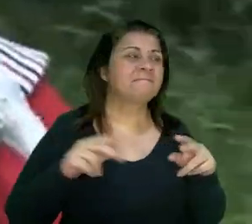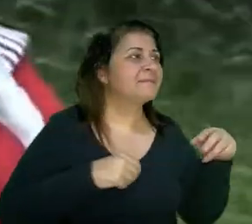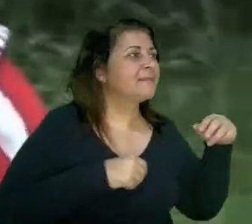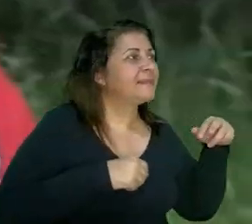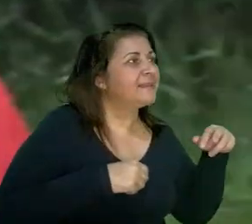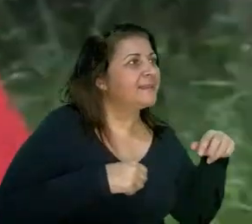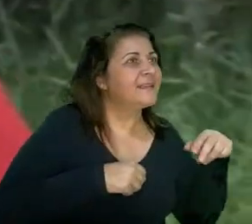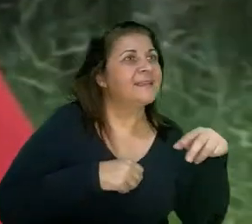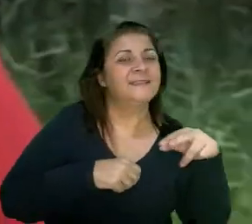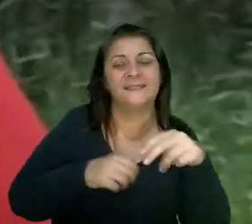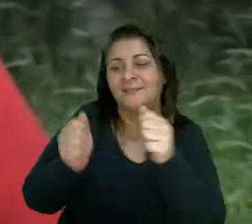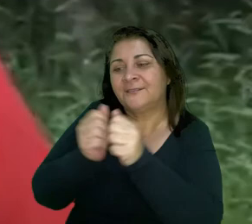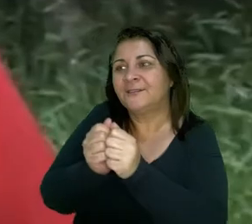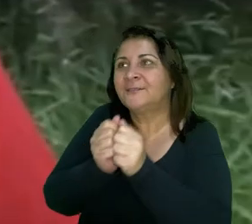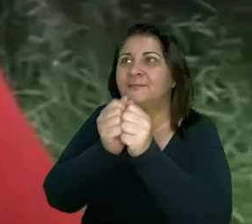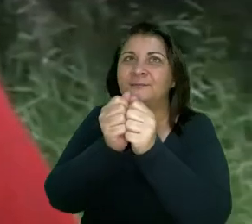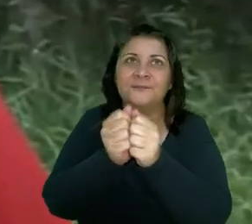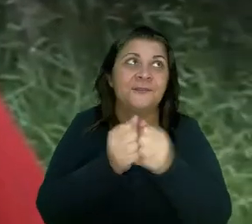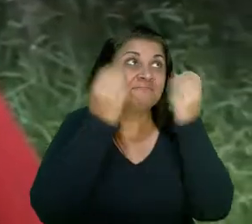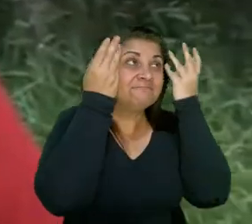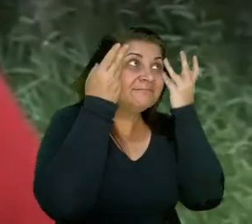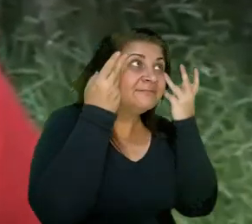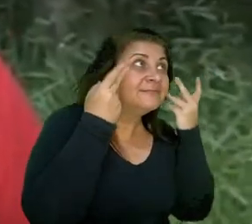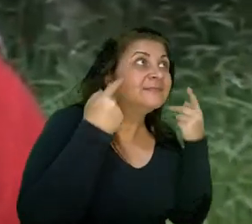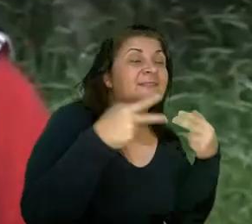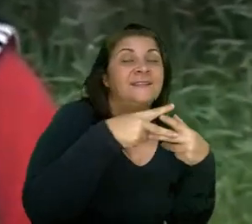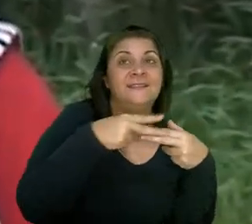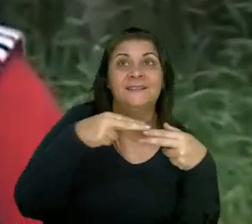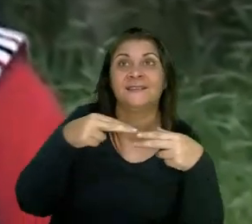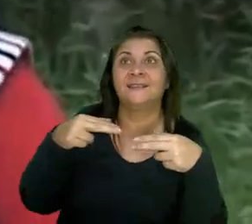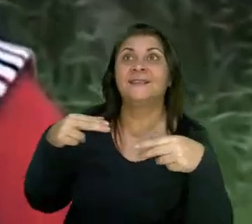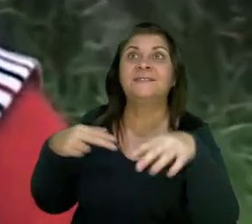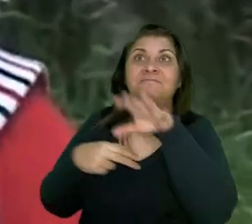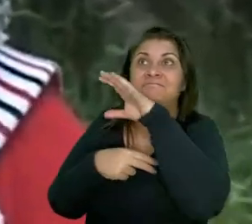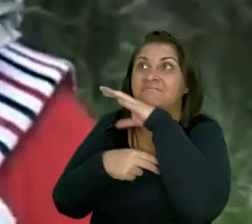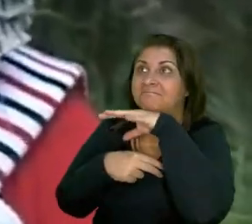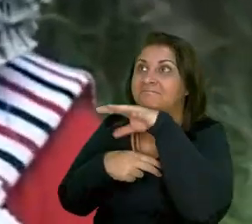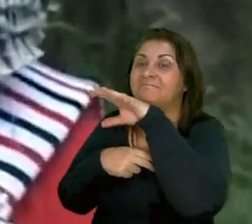andava com os bichos daqui.